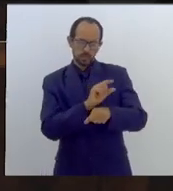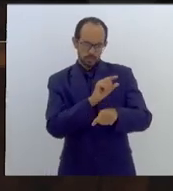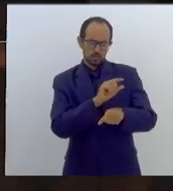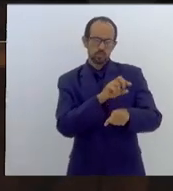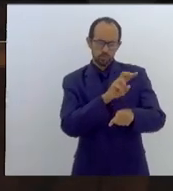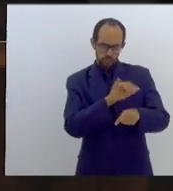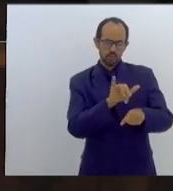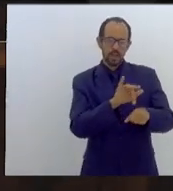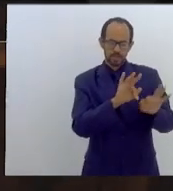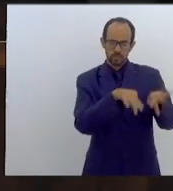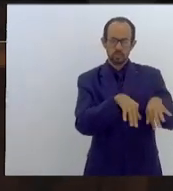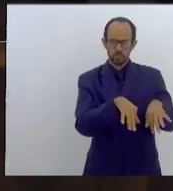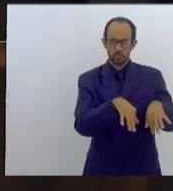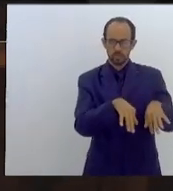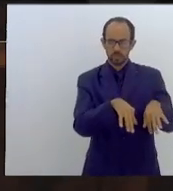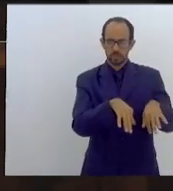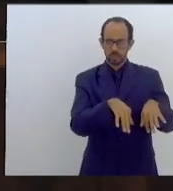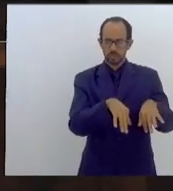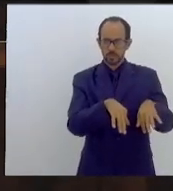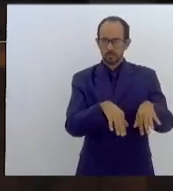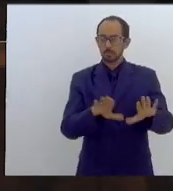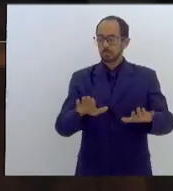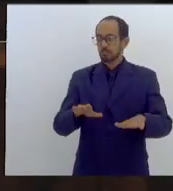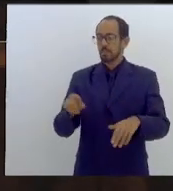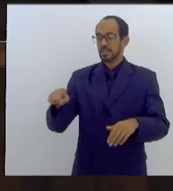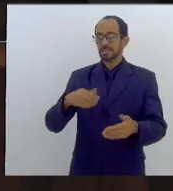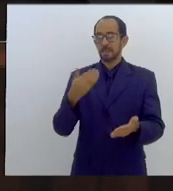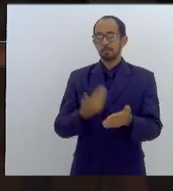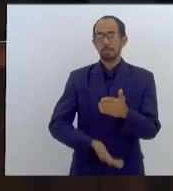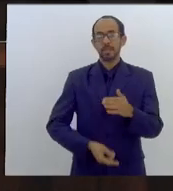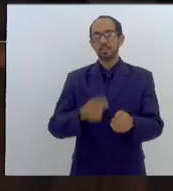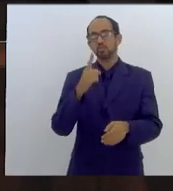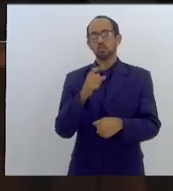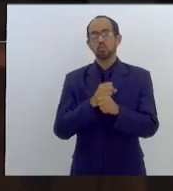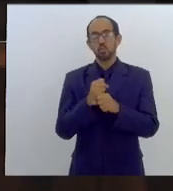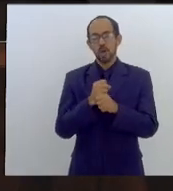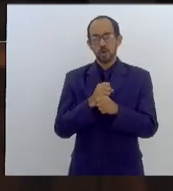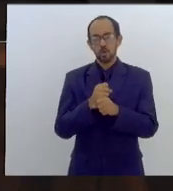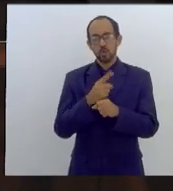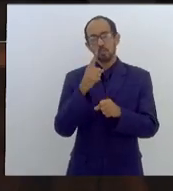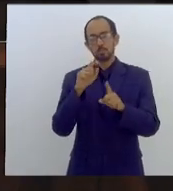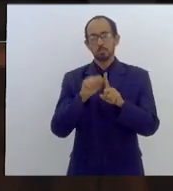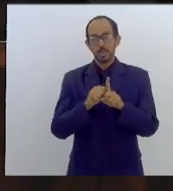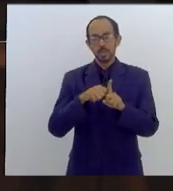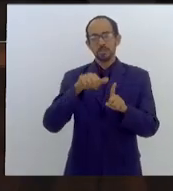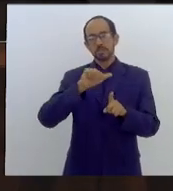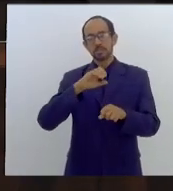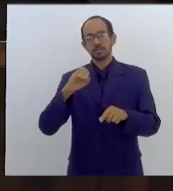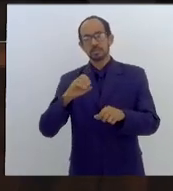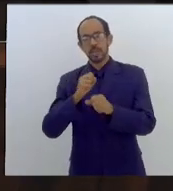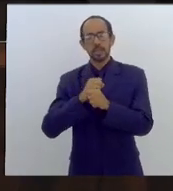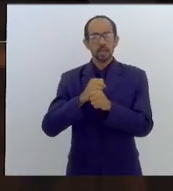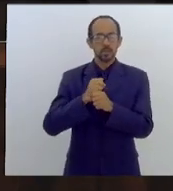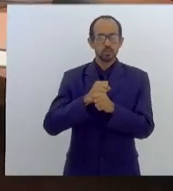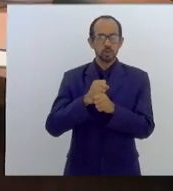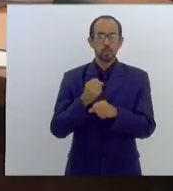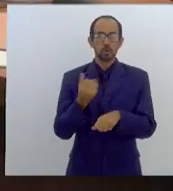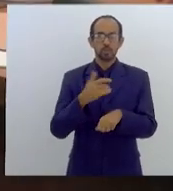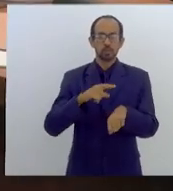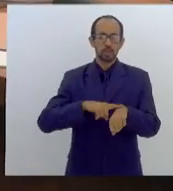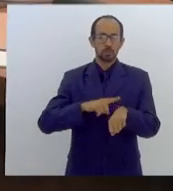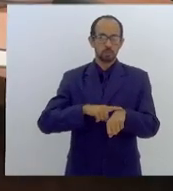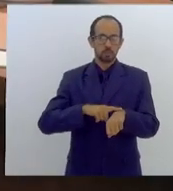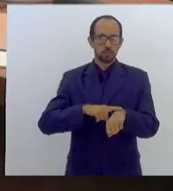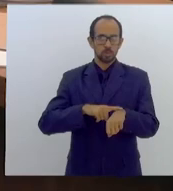concluir. Você está dando um exemplo, mas essa perda é de quê? De um ano, é de um mês, é de 100 anos, 50 anos? É de um ano,